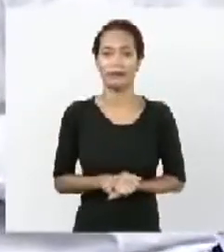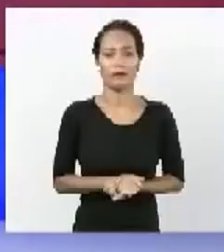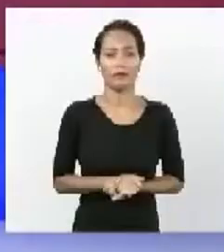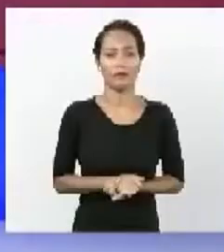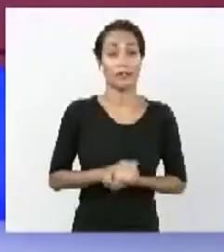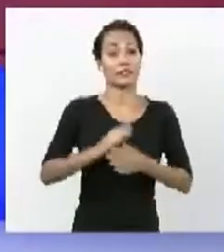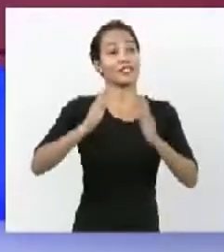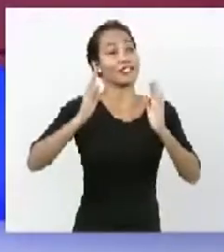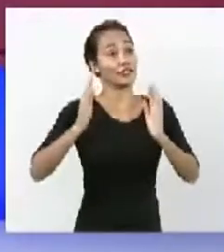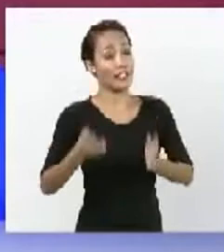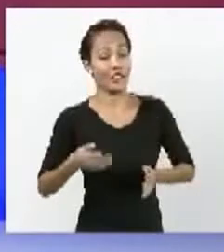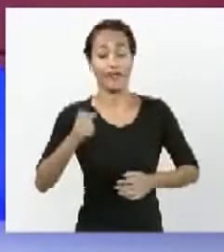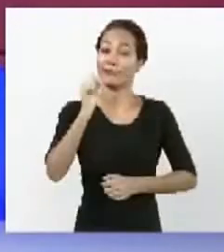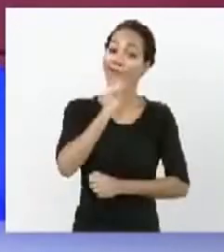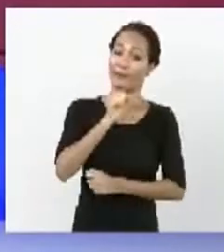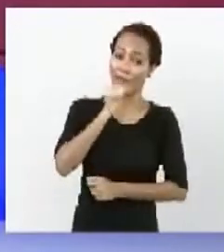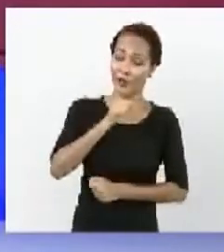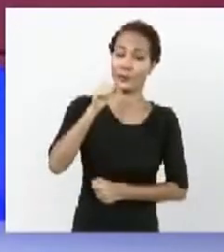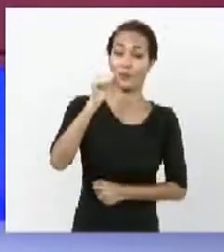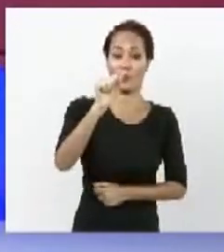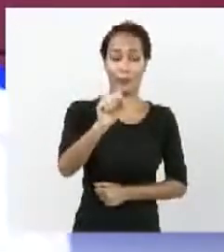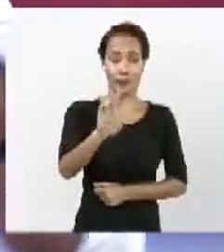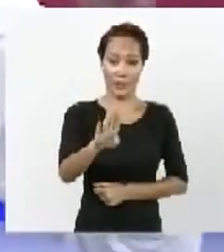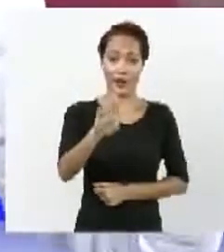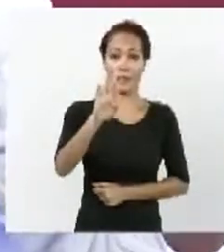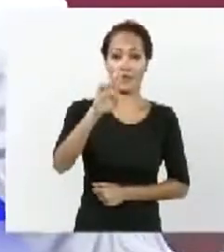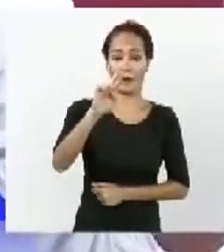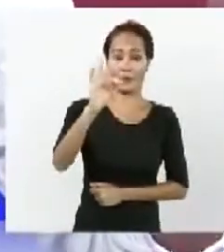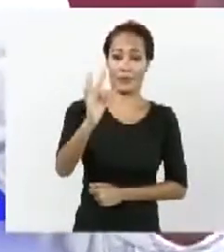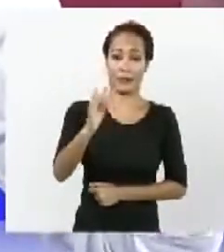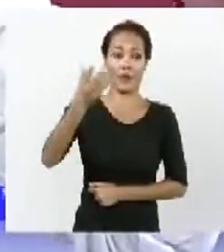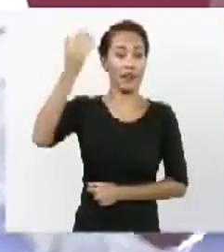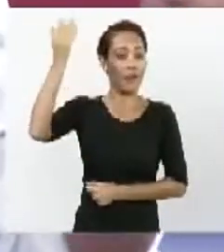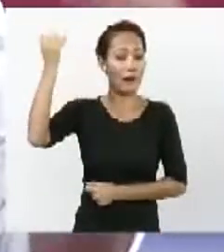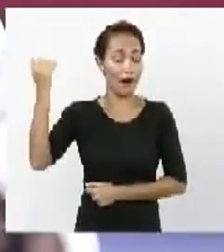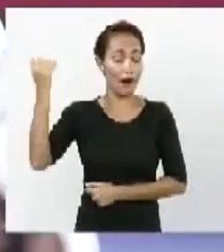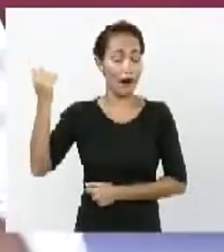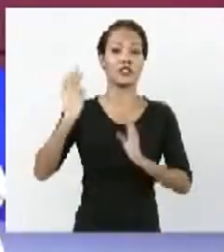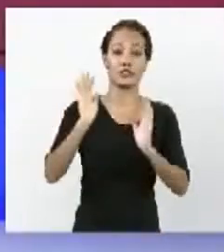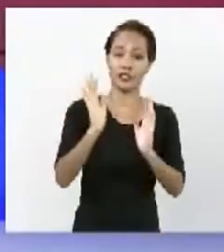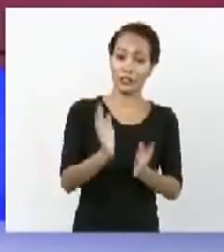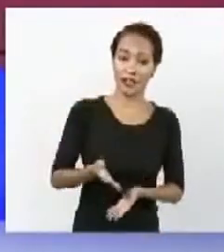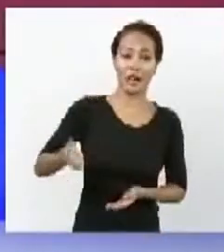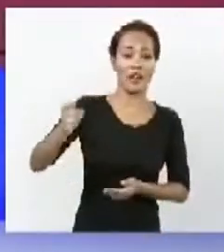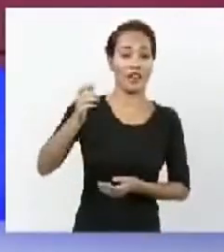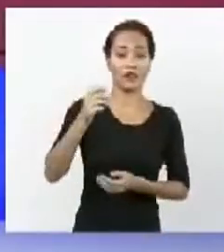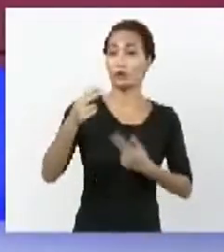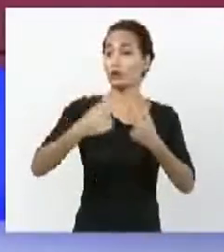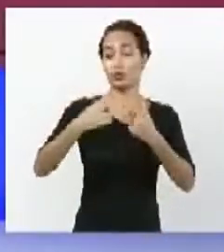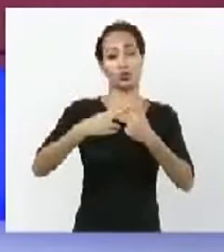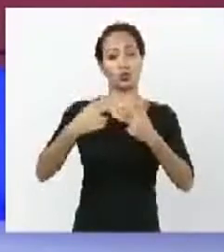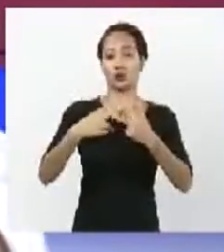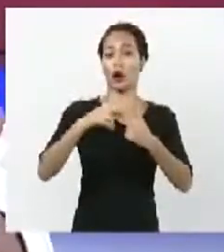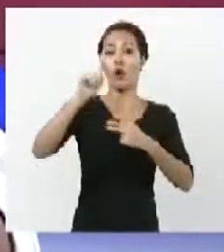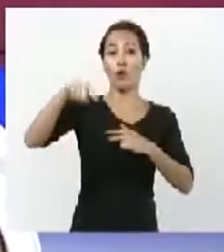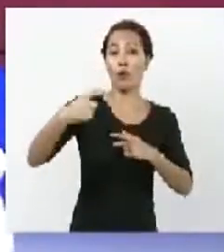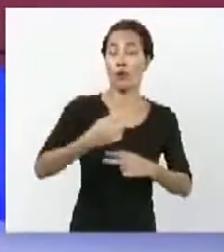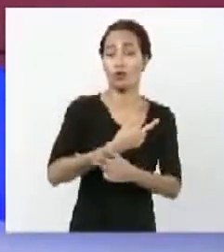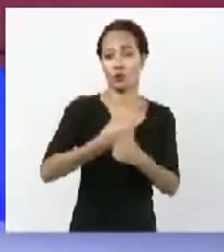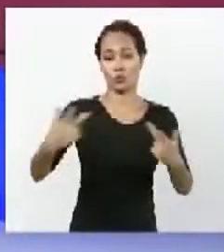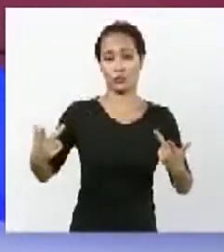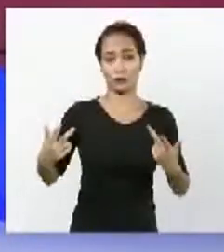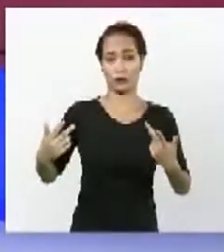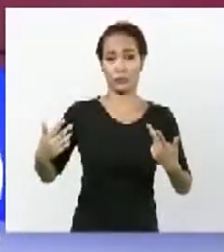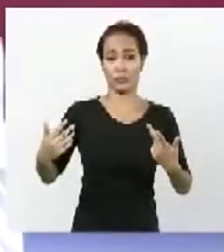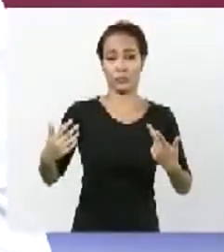chegou ultrapassado em Belém. Isto é uma modalidade que em outros estados, nas grandes centros, não se utiliza mais, se usa outro tipo de tecnologia de